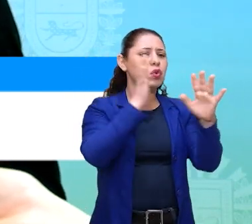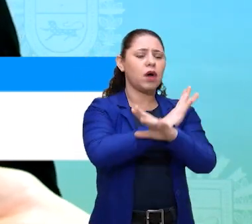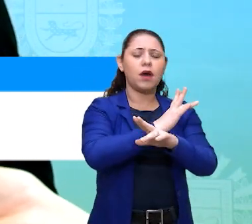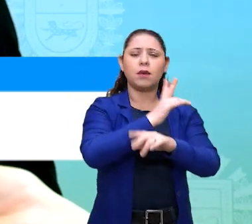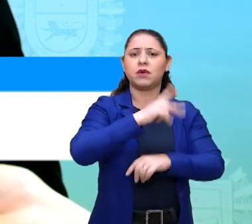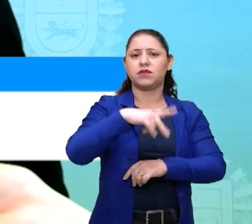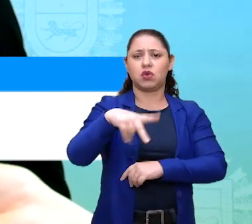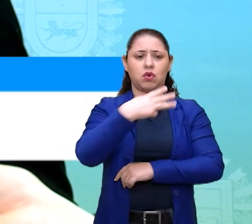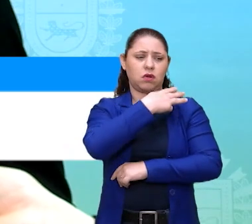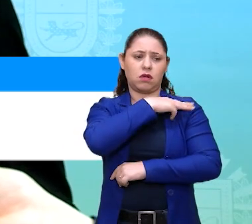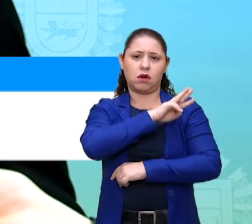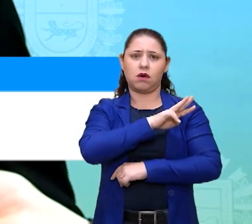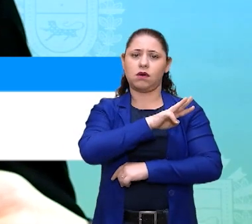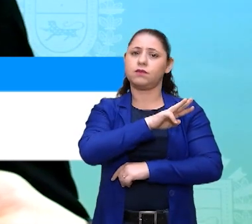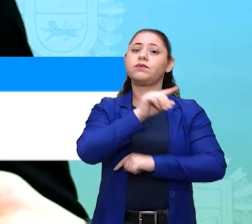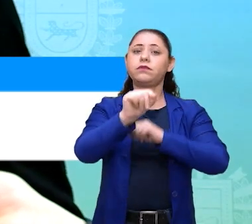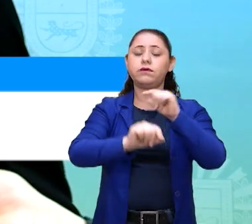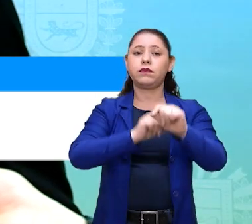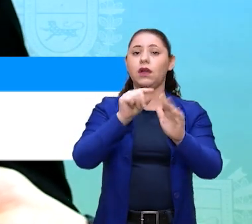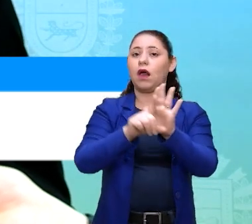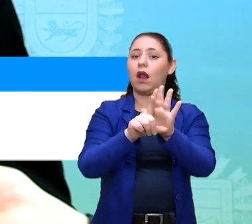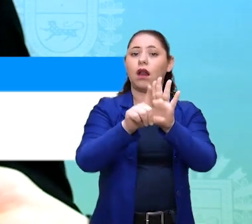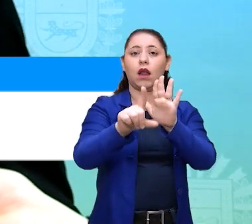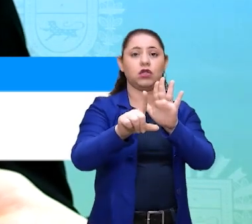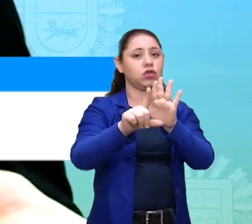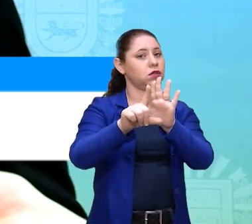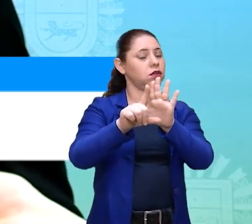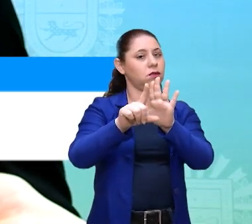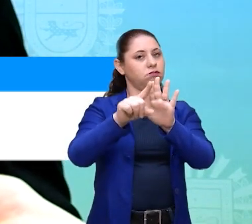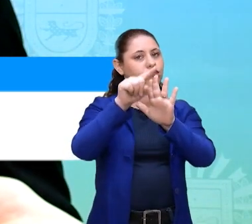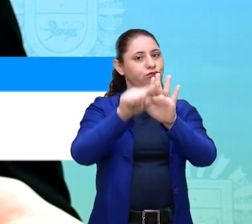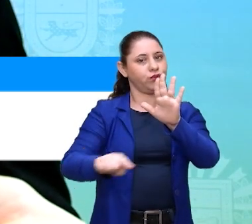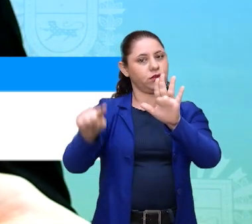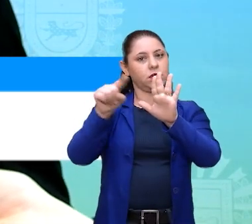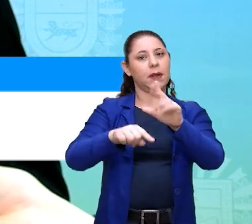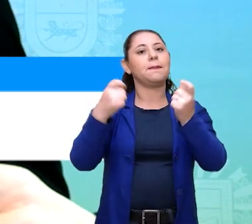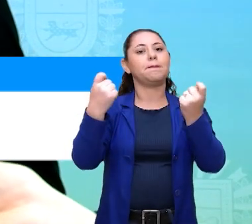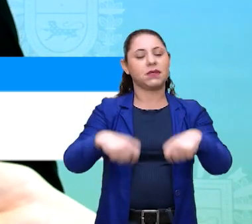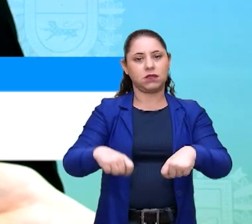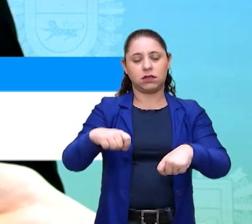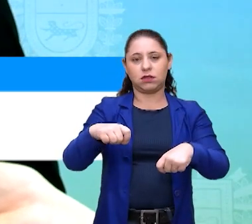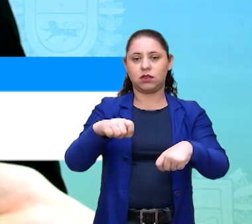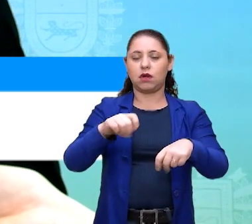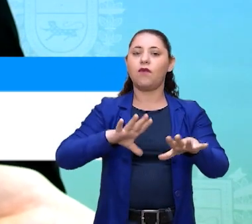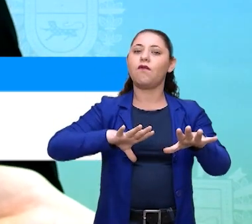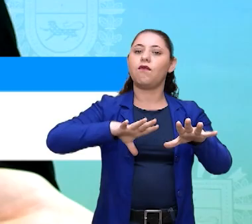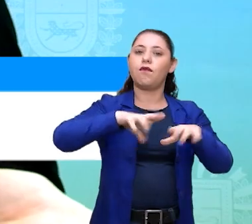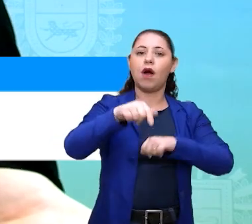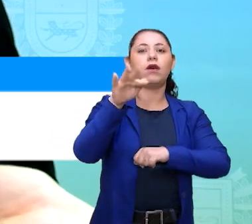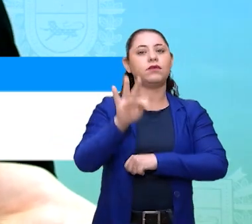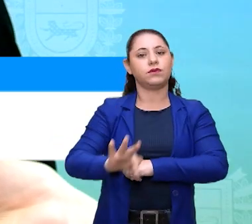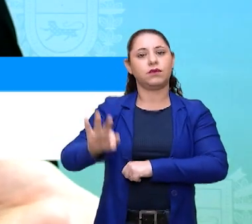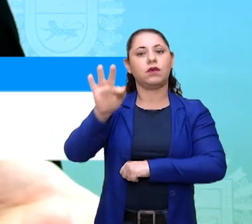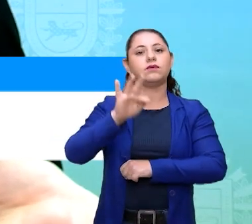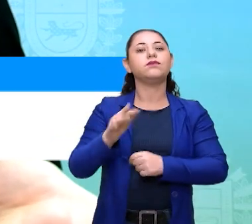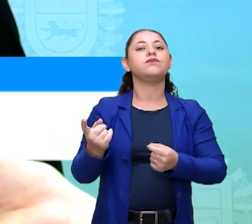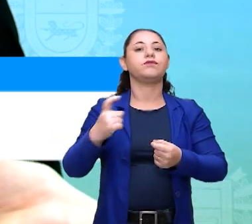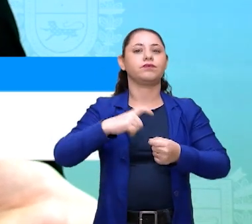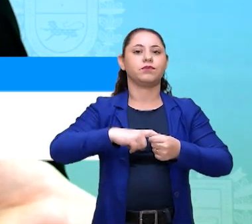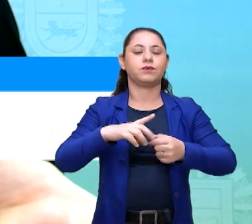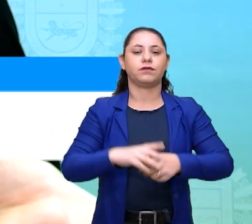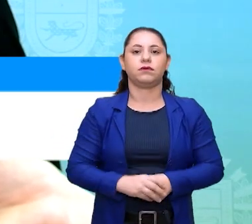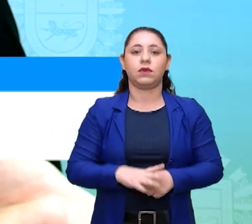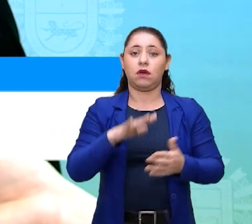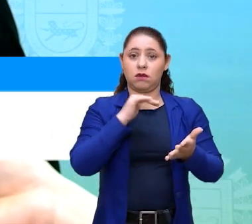por professores de nível médio nas situações em que a legislação estabelece que esses profissionais devem